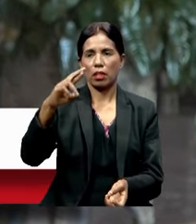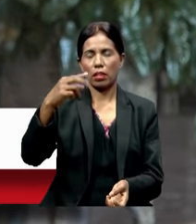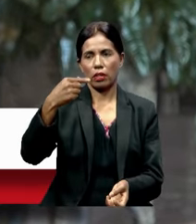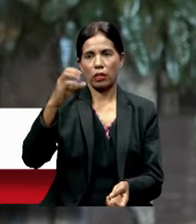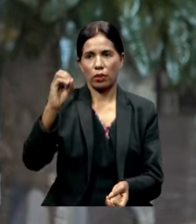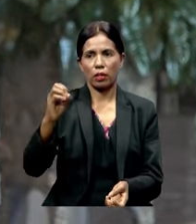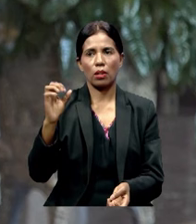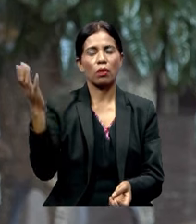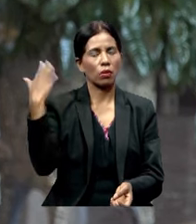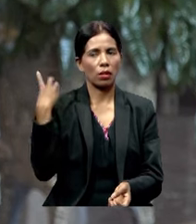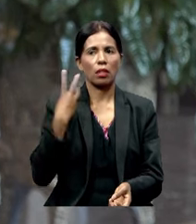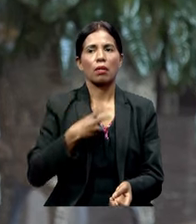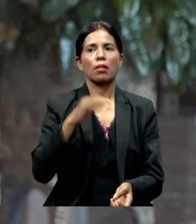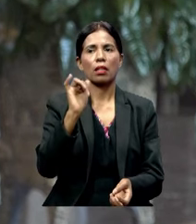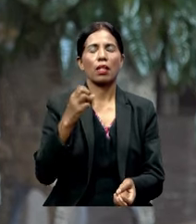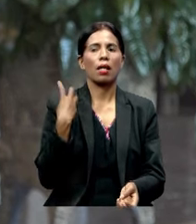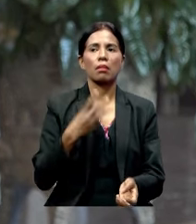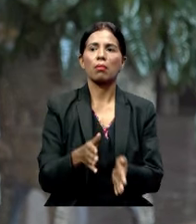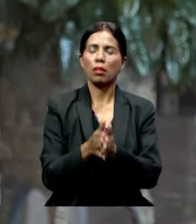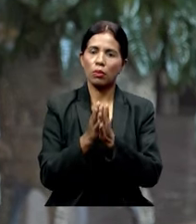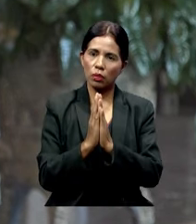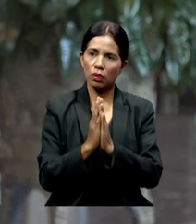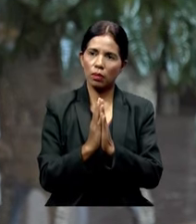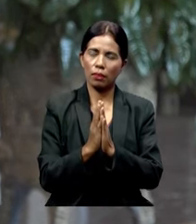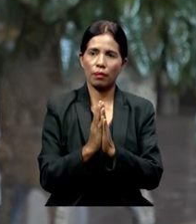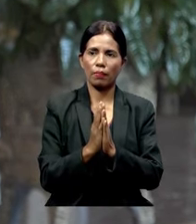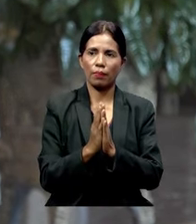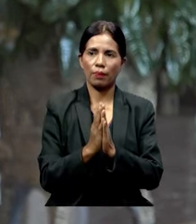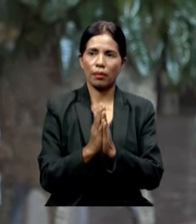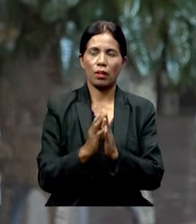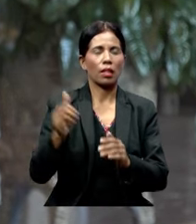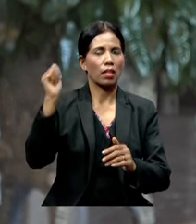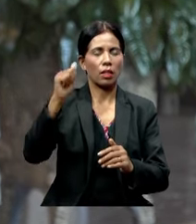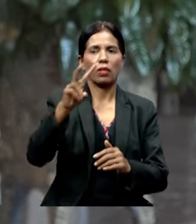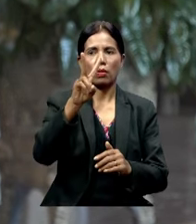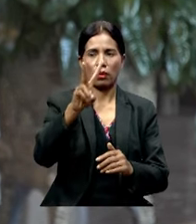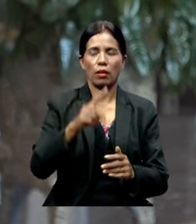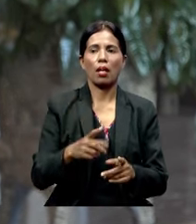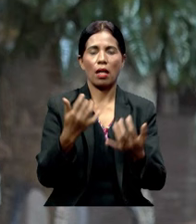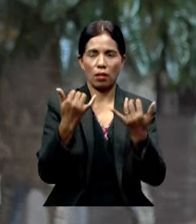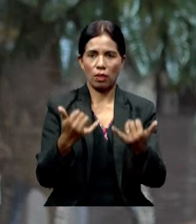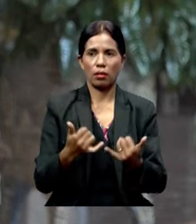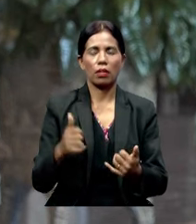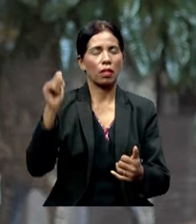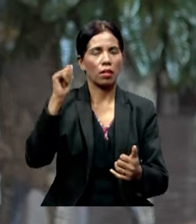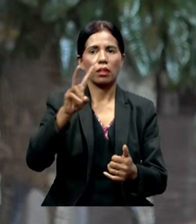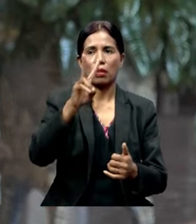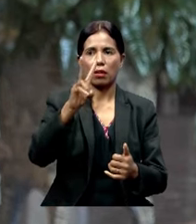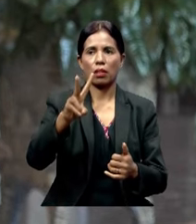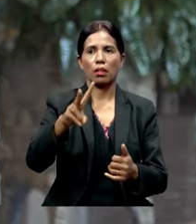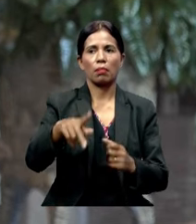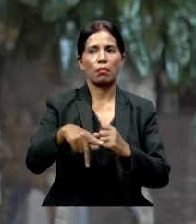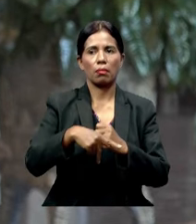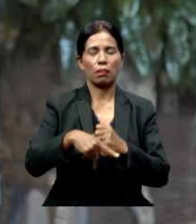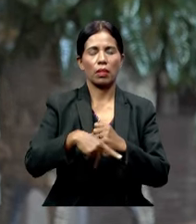mo sambil aseita ya ami mahusuduni iha kandidatur rua. Mas agora kandidatur rua bangkada da Fretilin